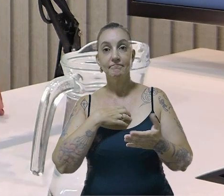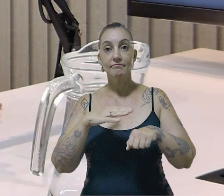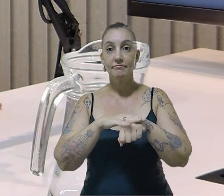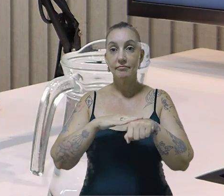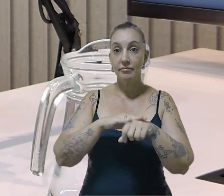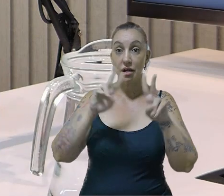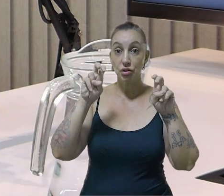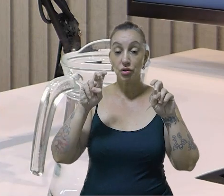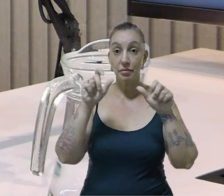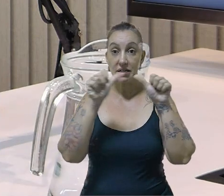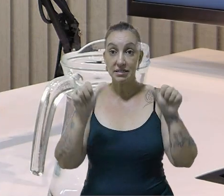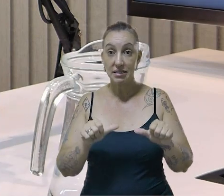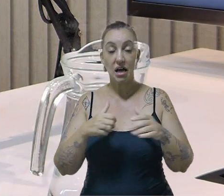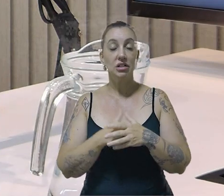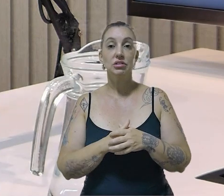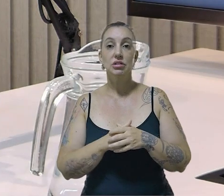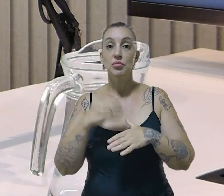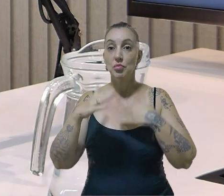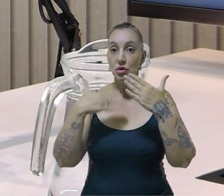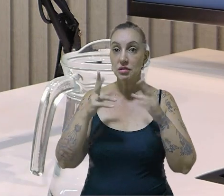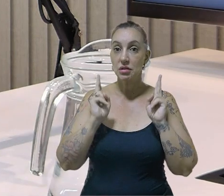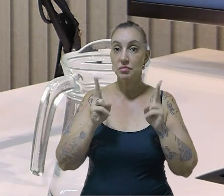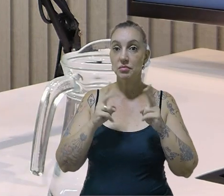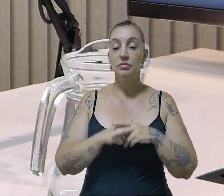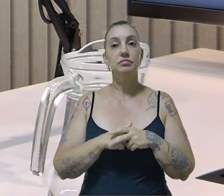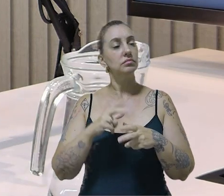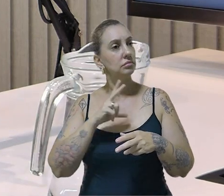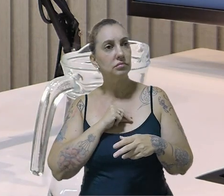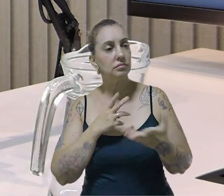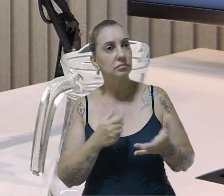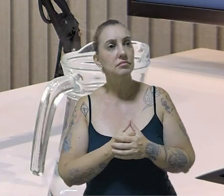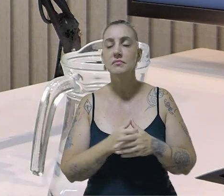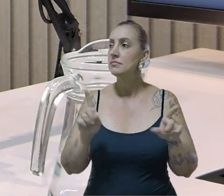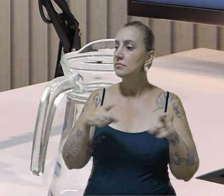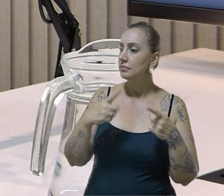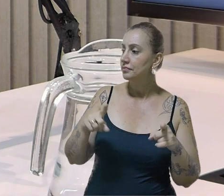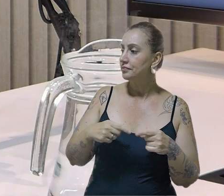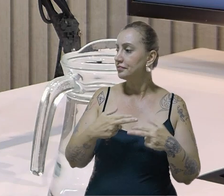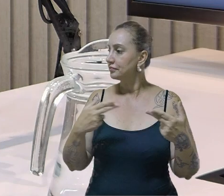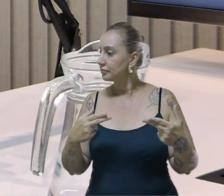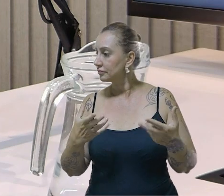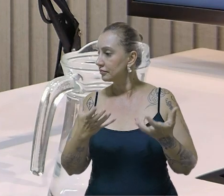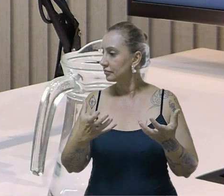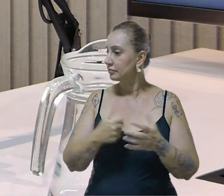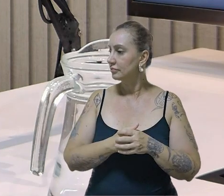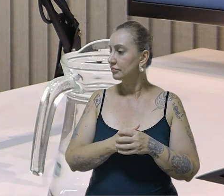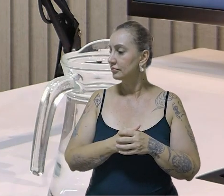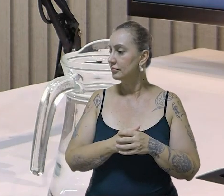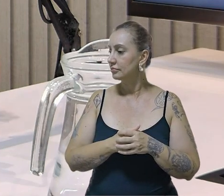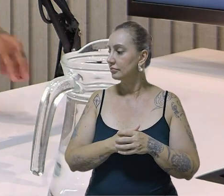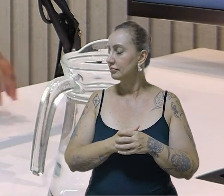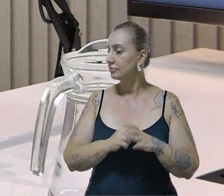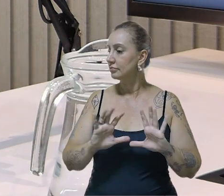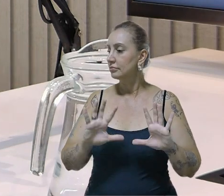conversar sobre a estética sabe em processo mesmo assim de mesa falar assim pô essa música e tal queria que fosse que tivesse esses